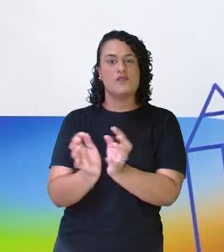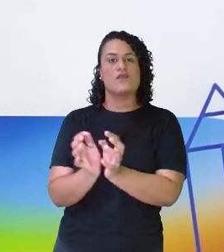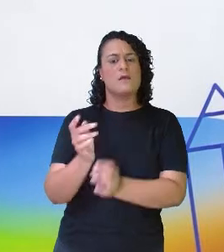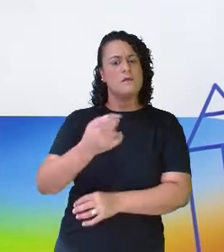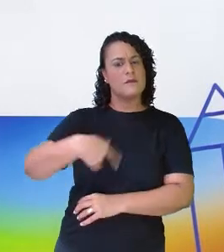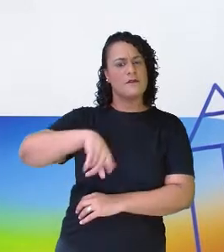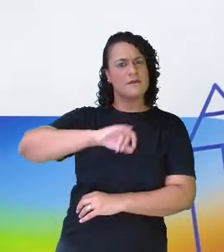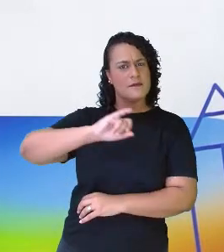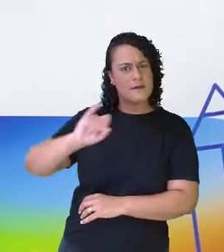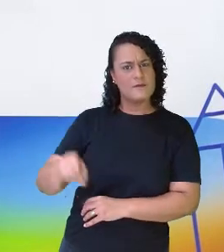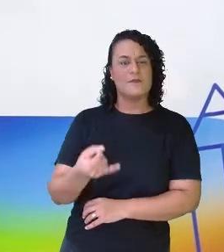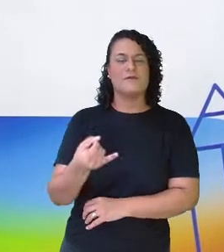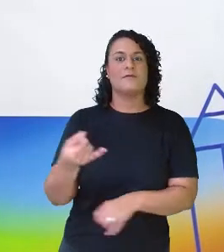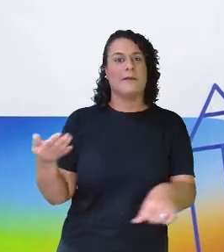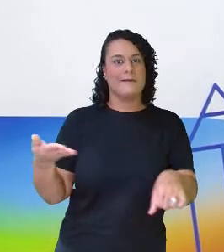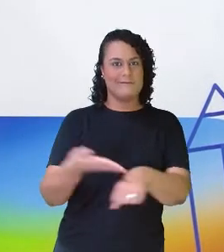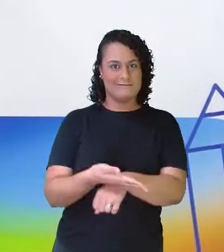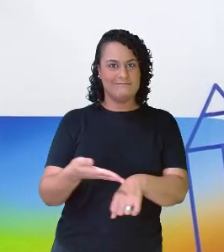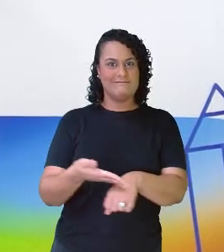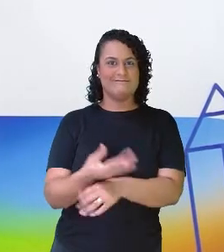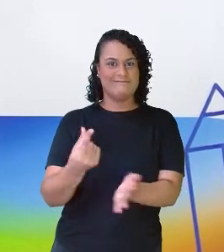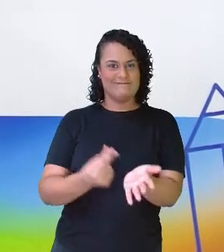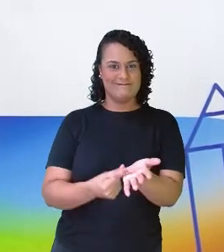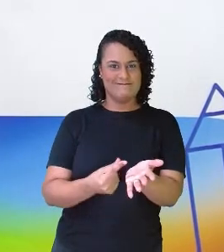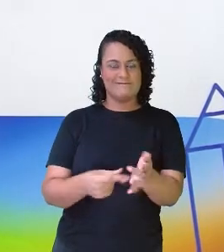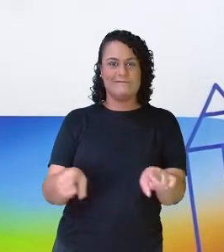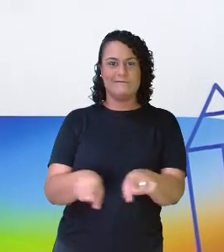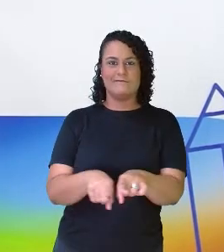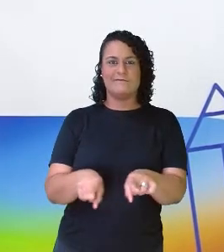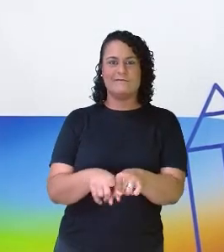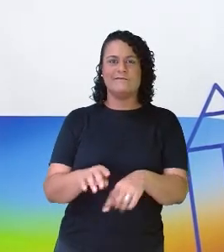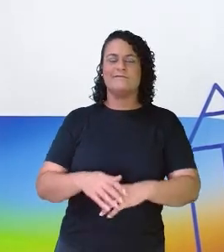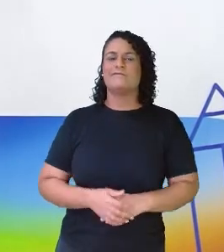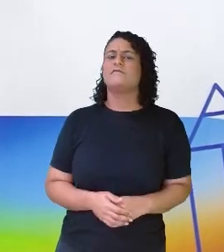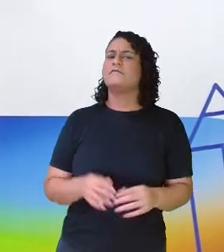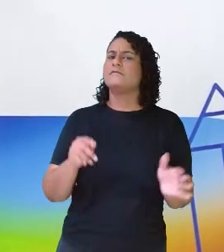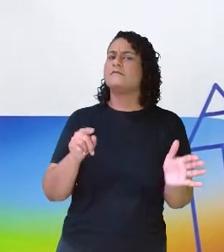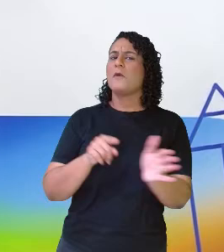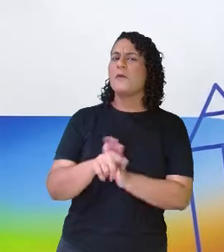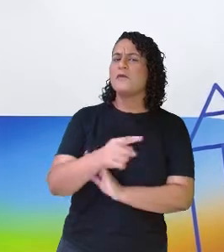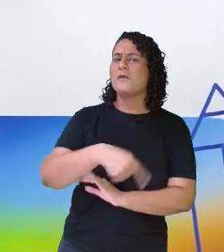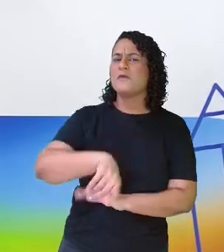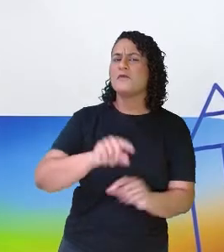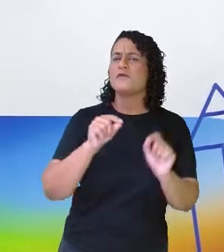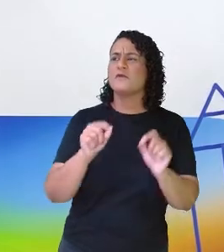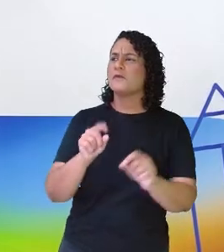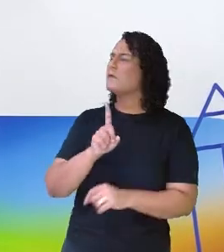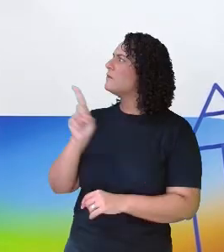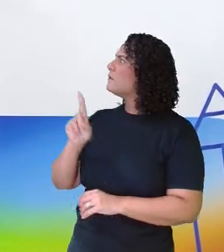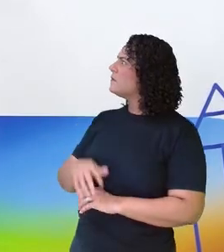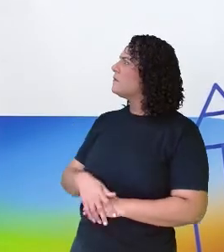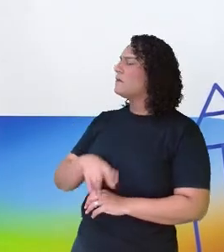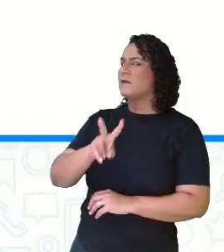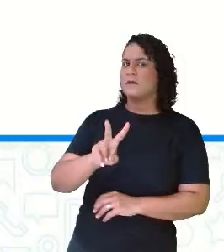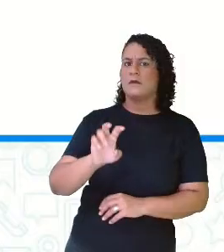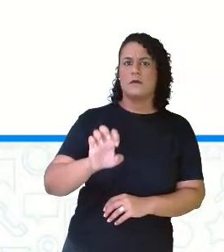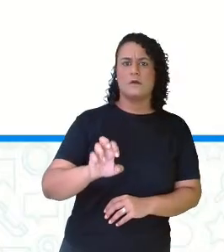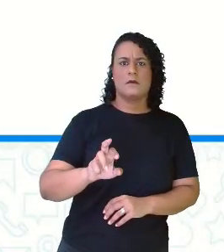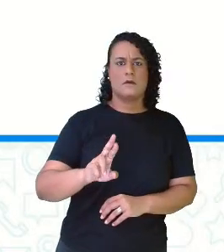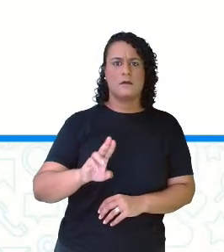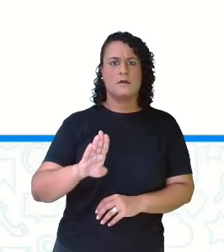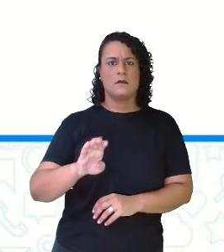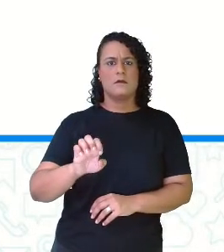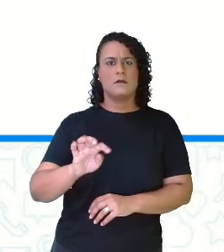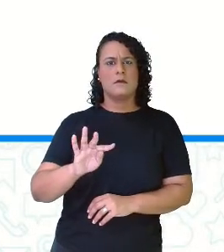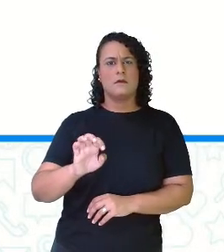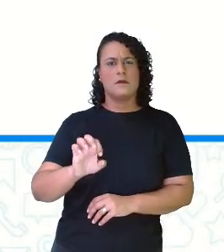Então, confere lá também, tá bom? E olha só, eu perguntei aqui para vocês, o que é verbetes? Professora